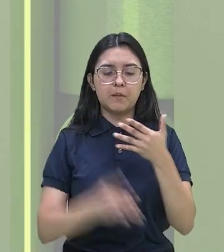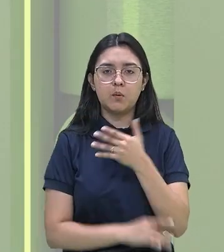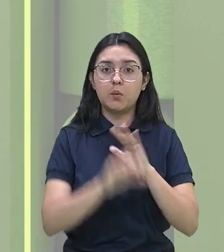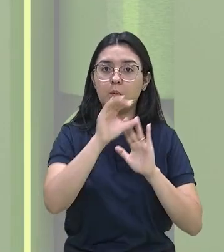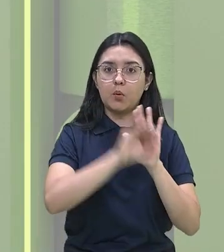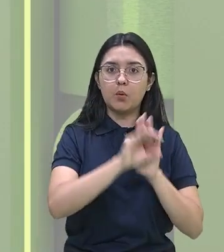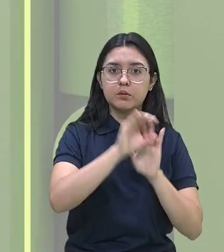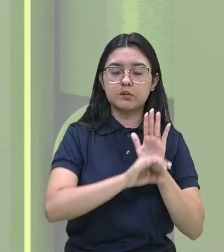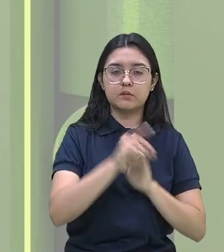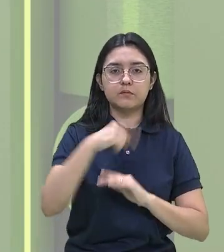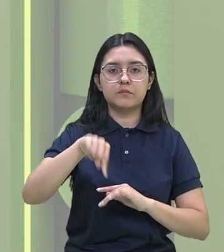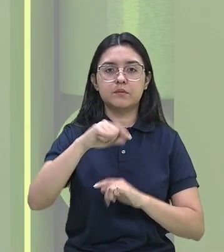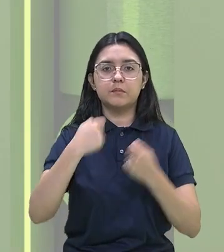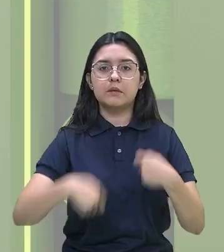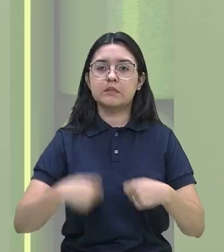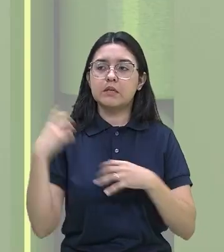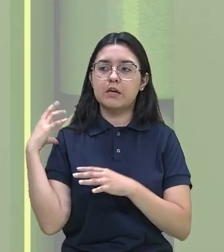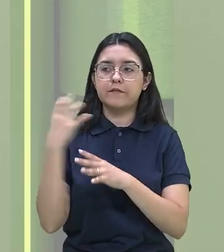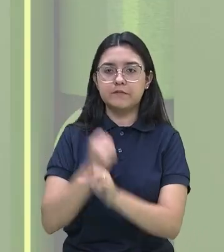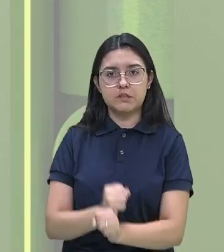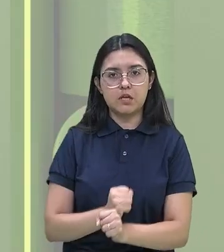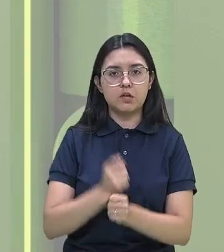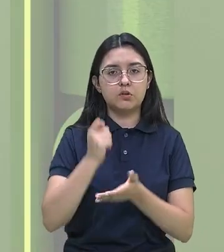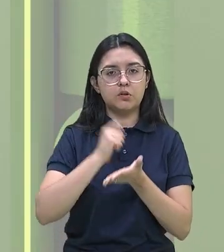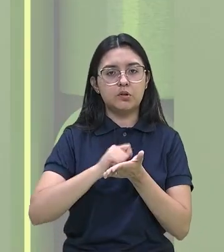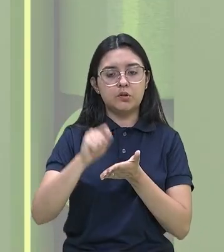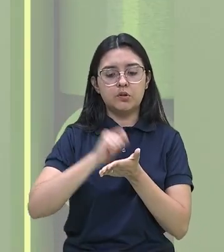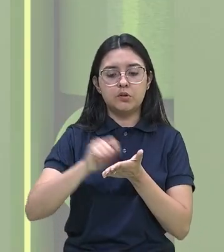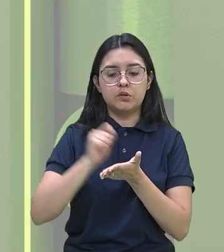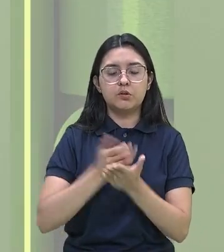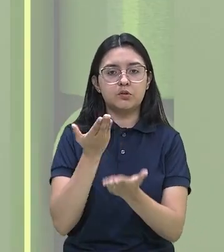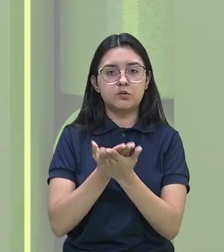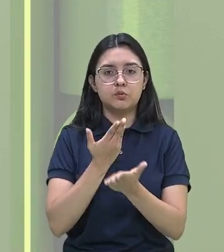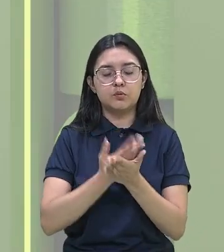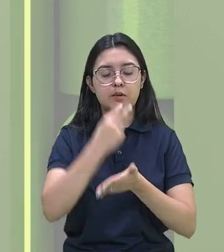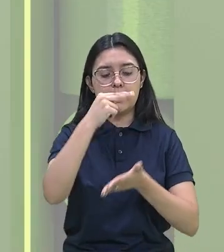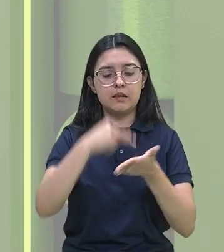em que você deve rever essa aula, você deve